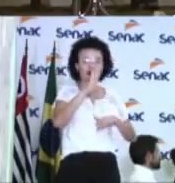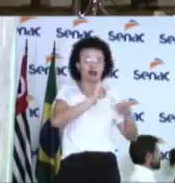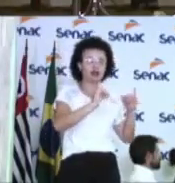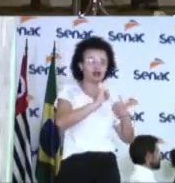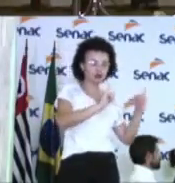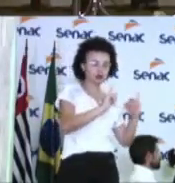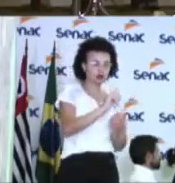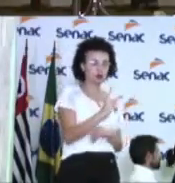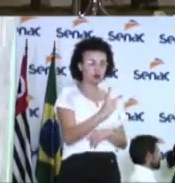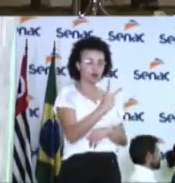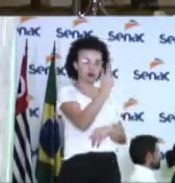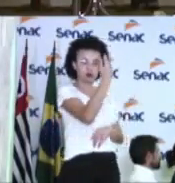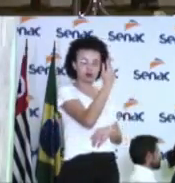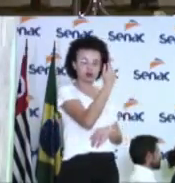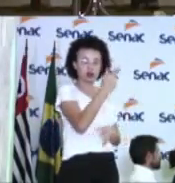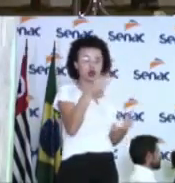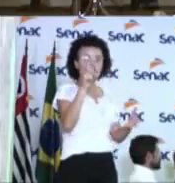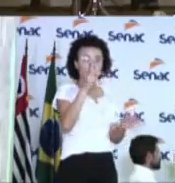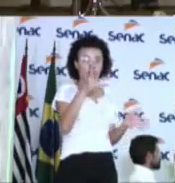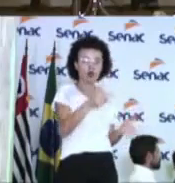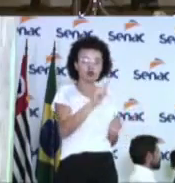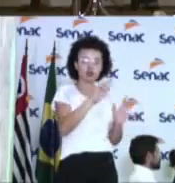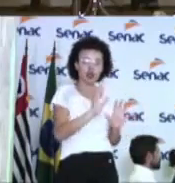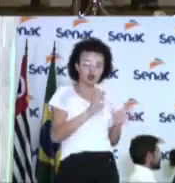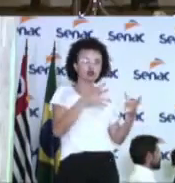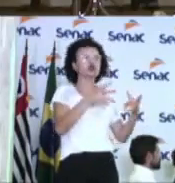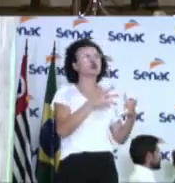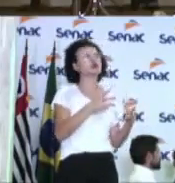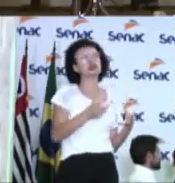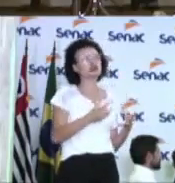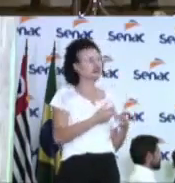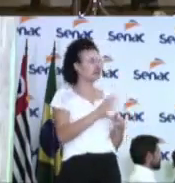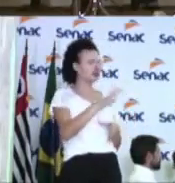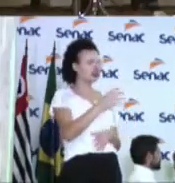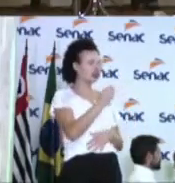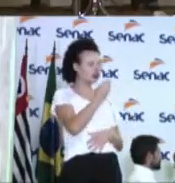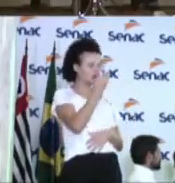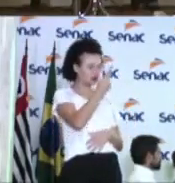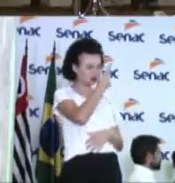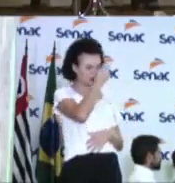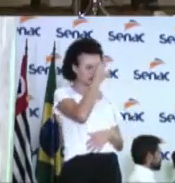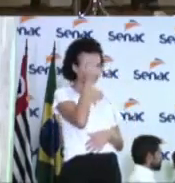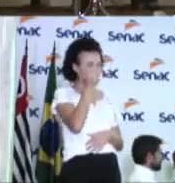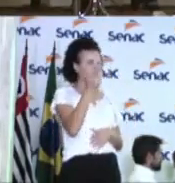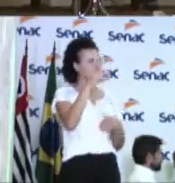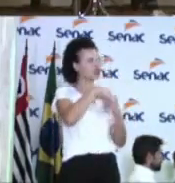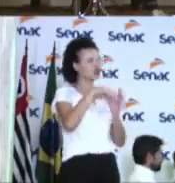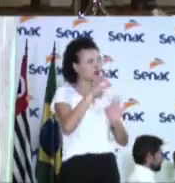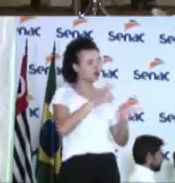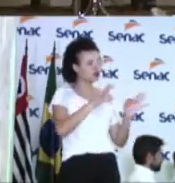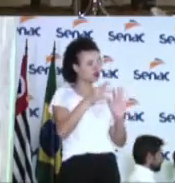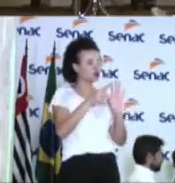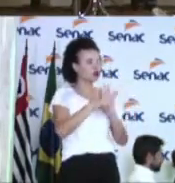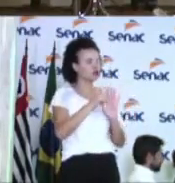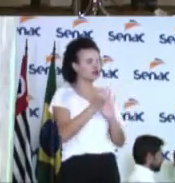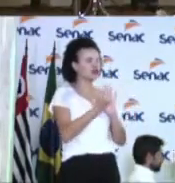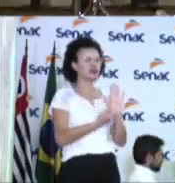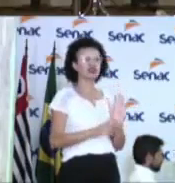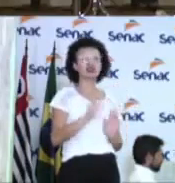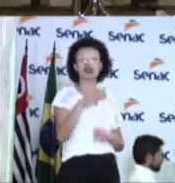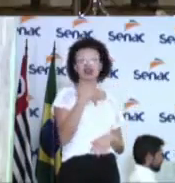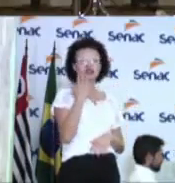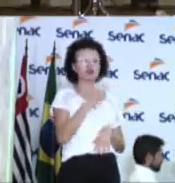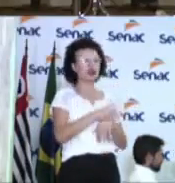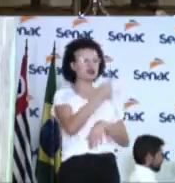uma dupla, hoje é um time de, sei lá, quantas pessoas estão envolvidas no projeto de Antártica? Sei lá, acho que mais de